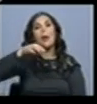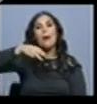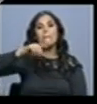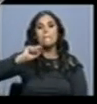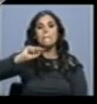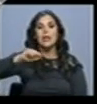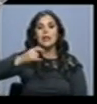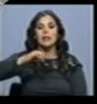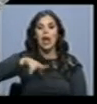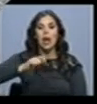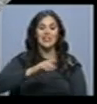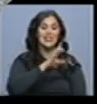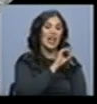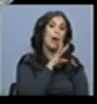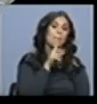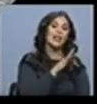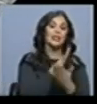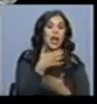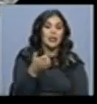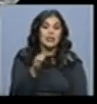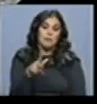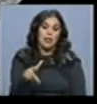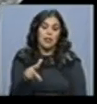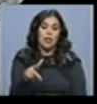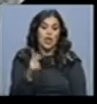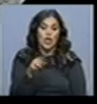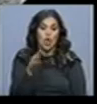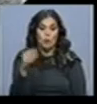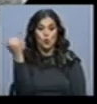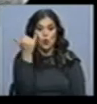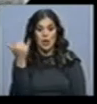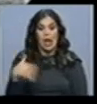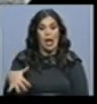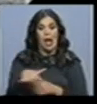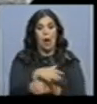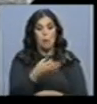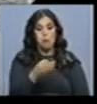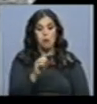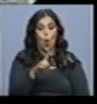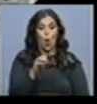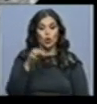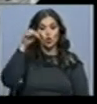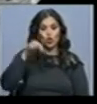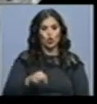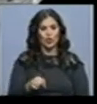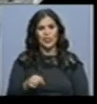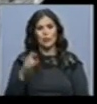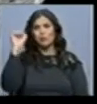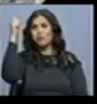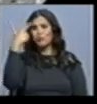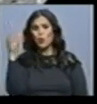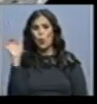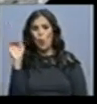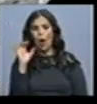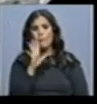6.000 a 15.000 km² de área ao redor do Polo Sul está constantemente à sombra, devido à própria inclinação